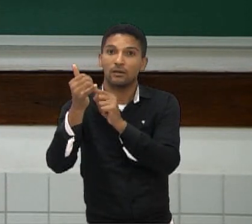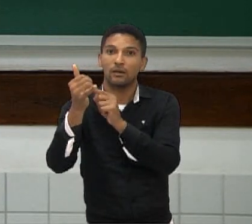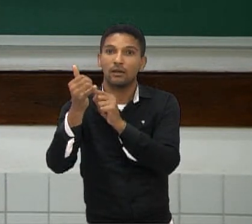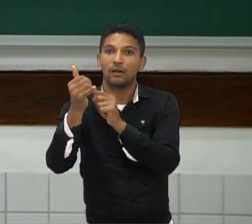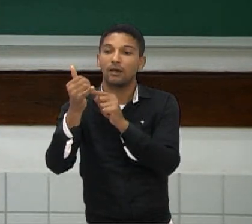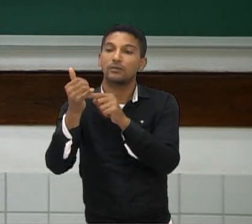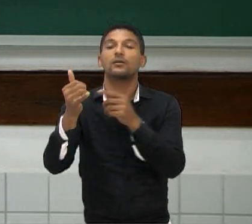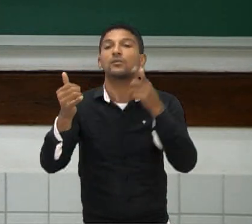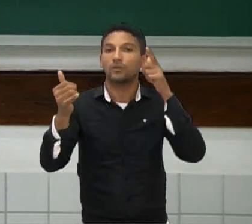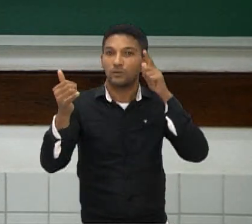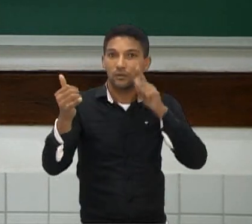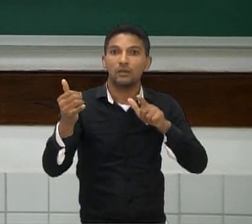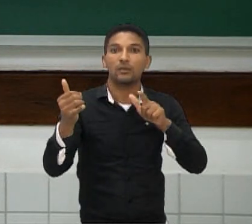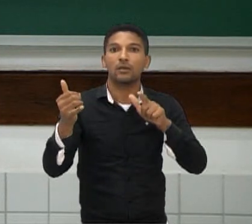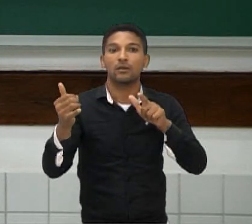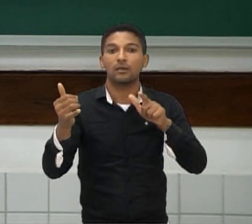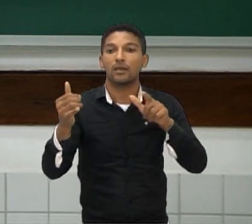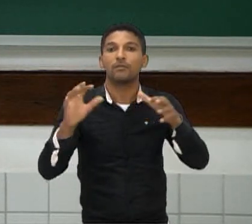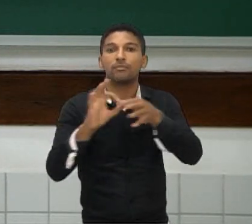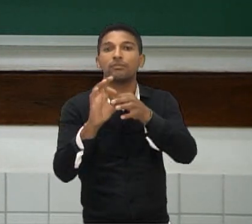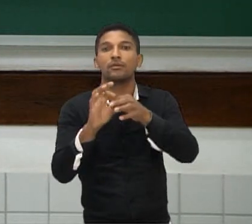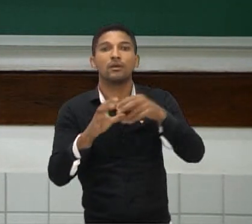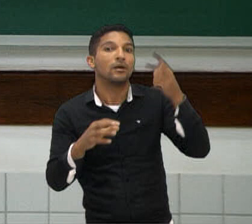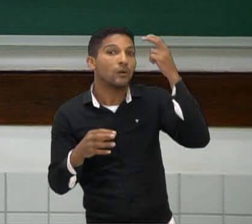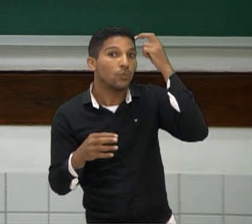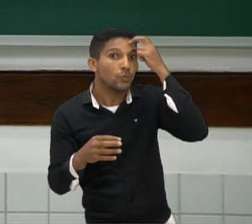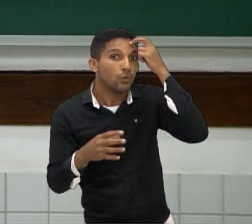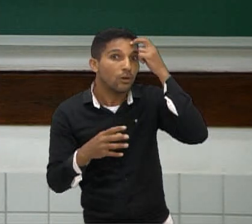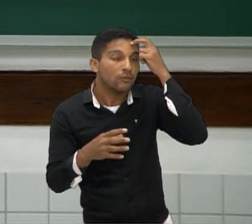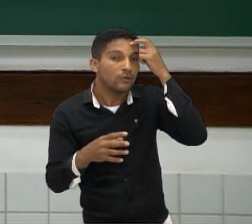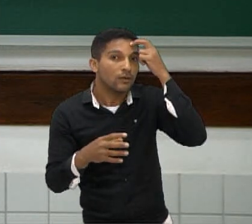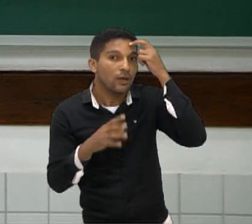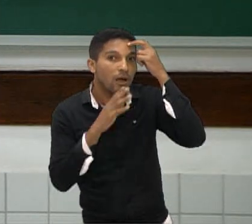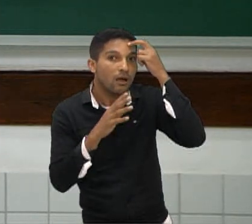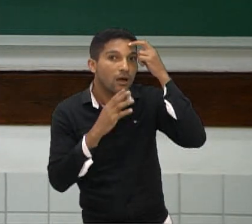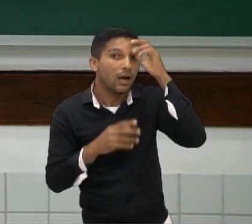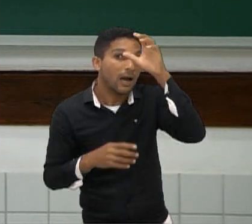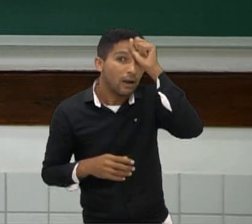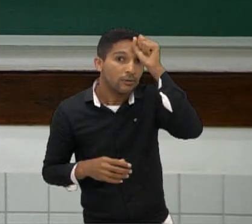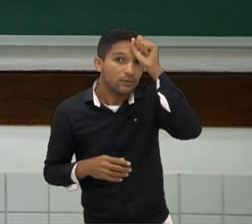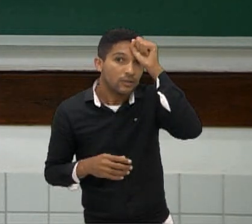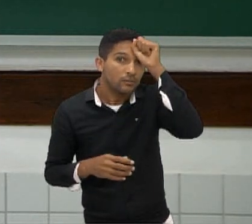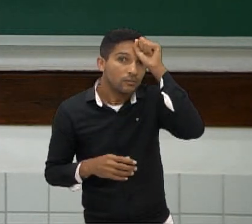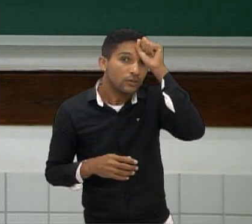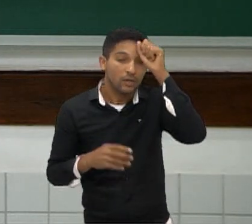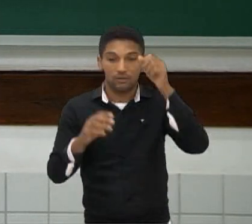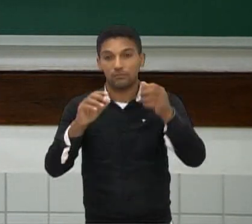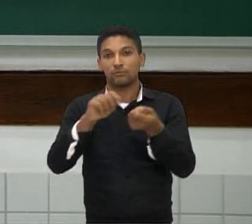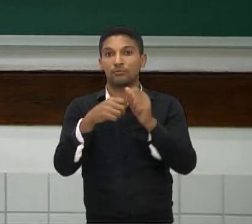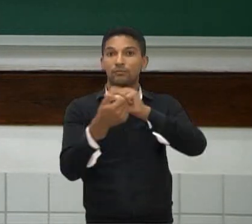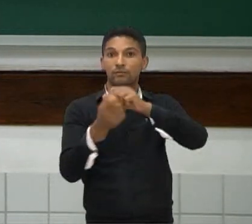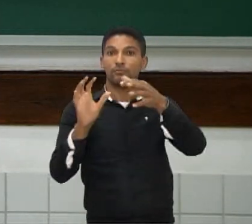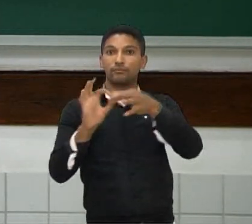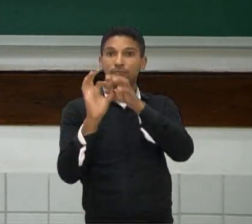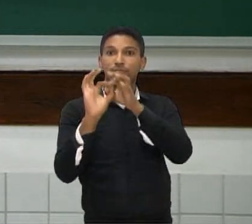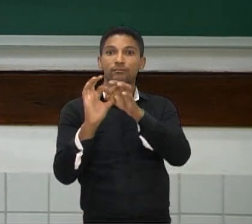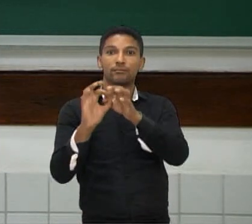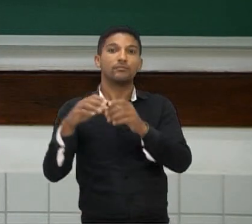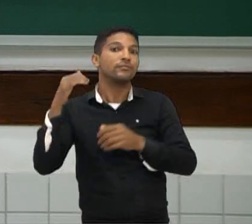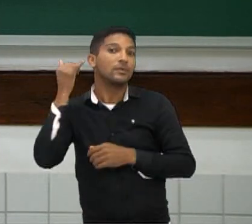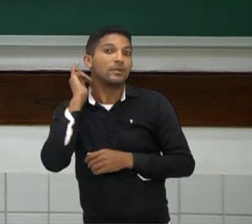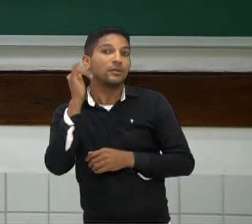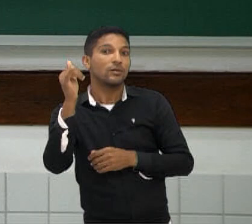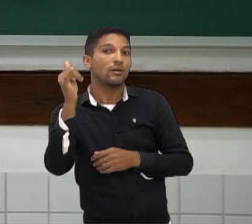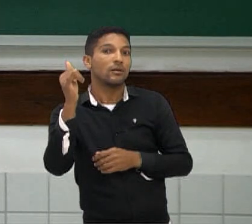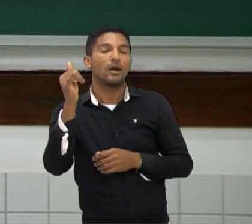conhece também a cultura de um povo, a história de um povo, o que a gente chama de interculturalidade. E uma